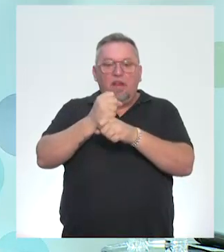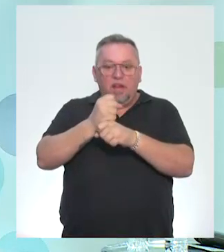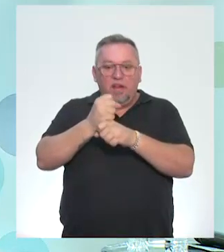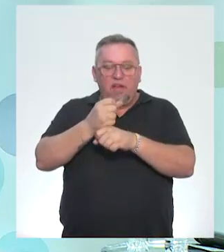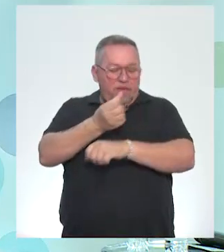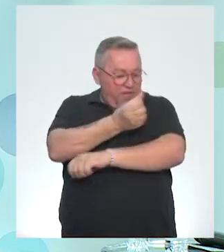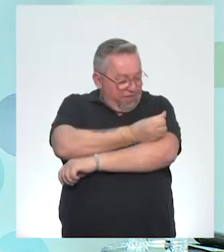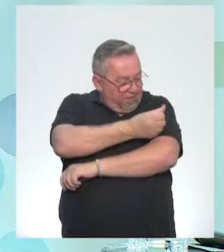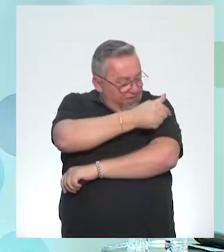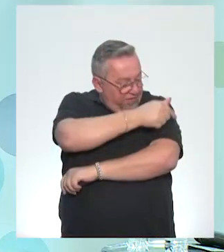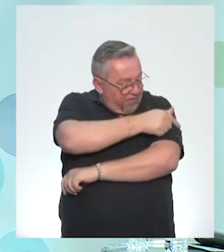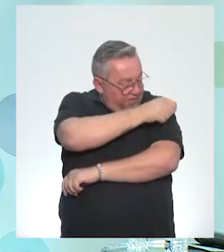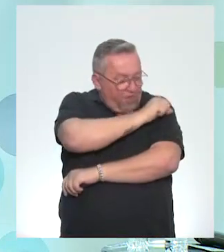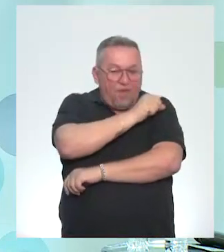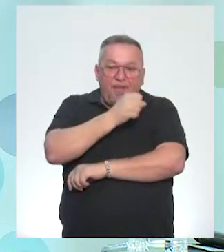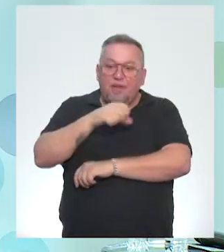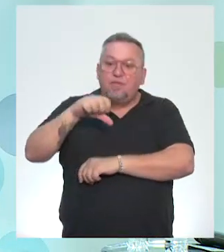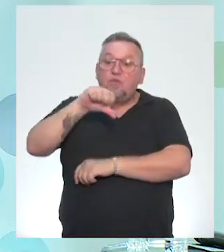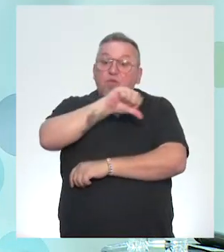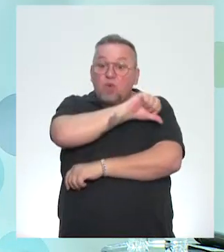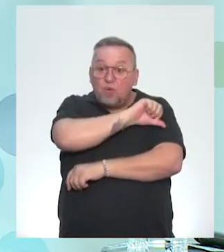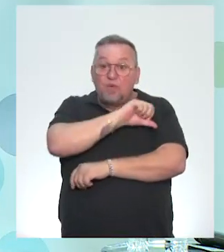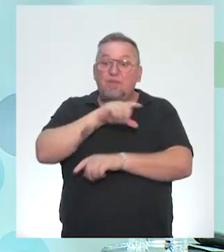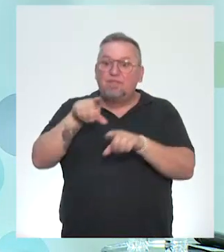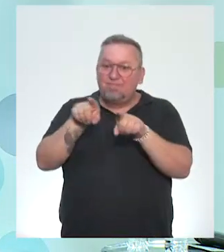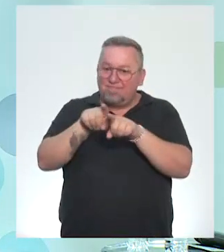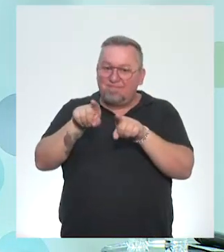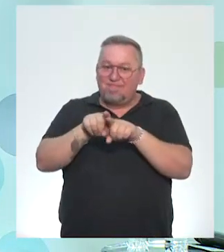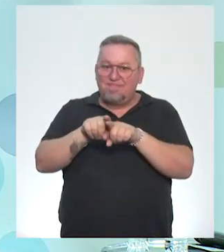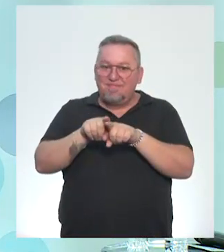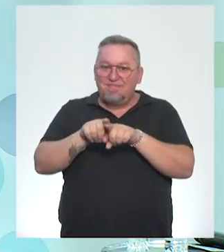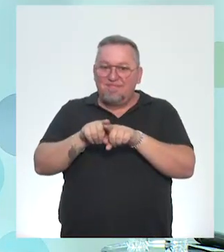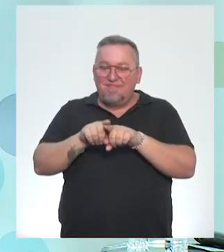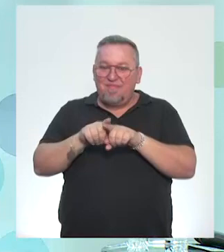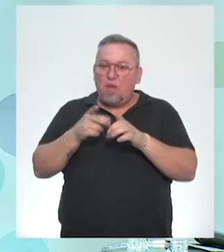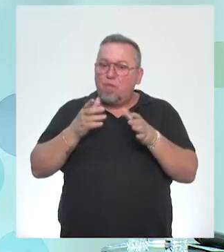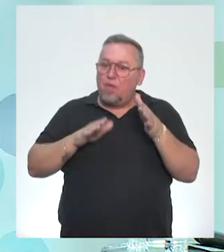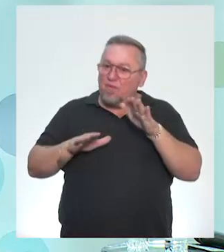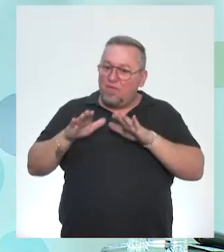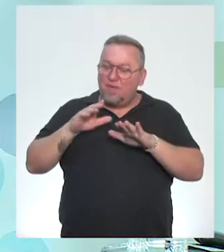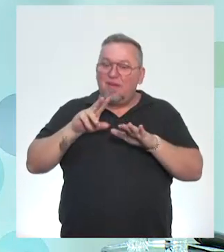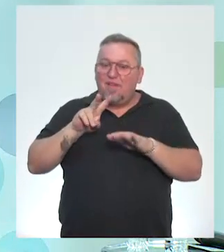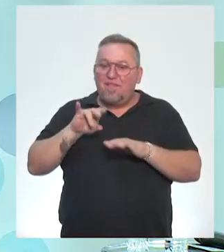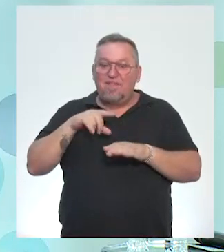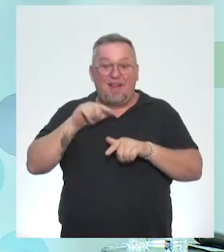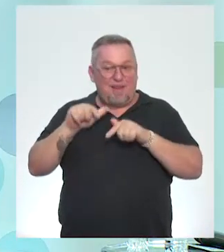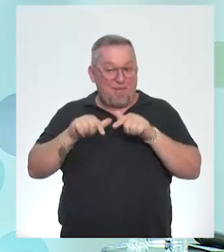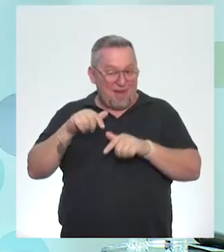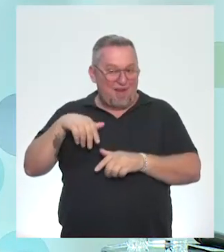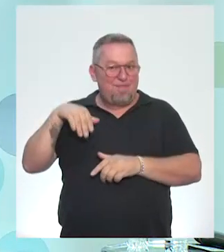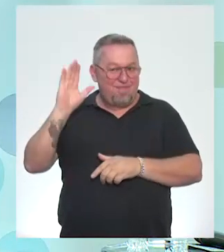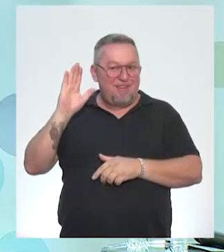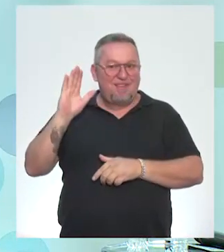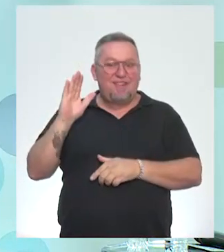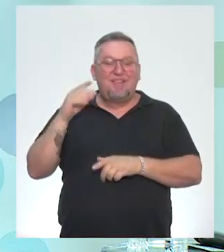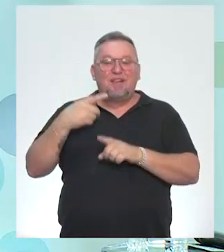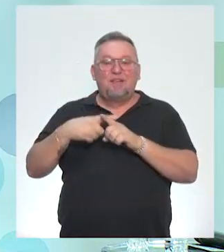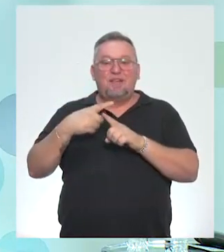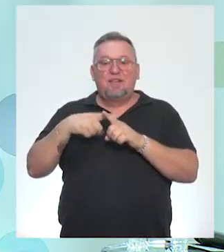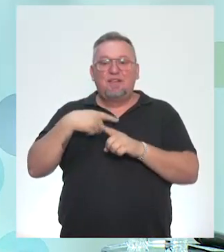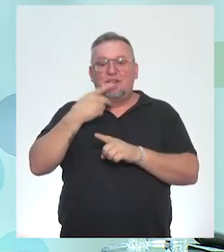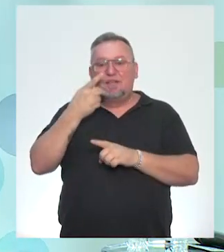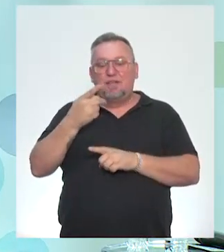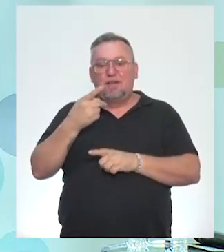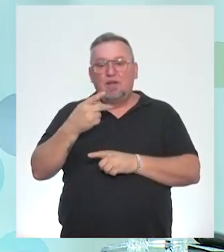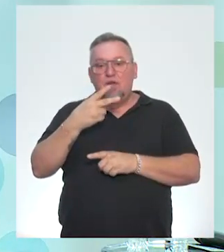sexto, sétimo, oitavo, nono. Então, acontece, e provavelmente ainda vamos trabalhar mais, porque já foi falado para